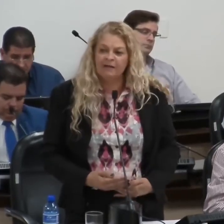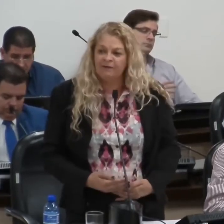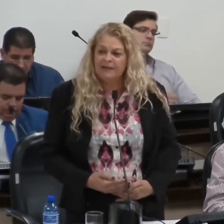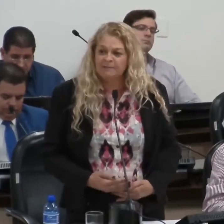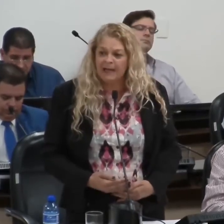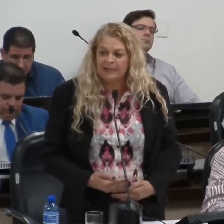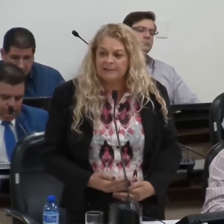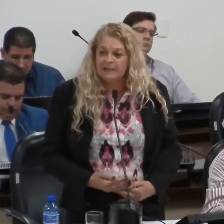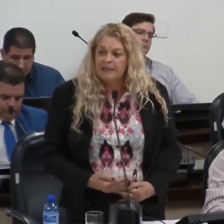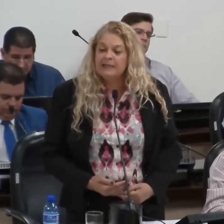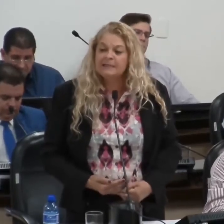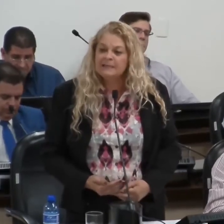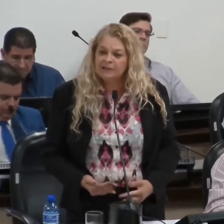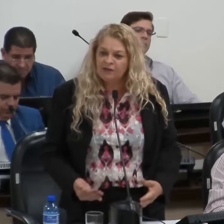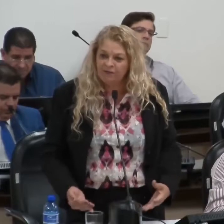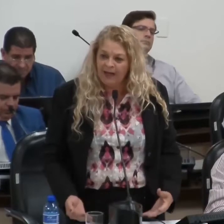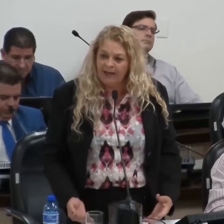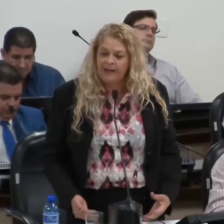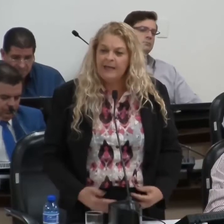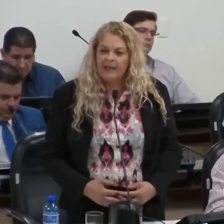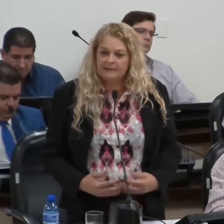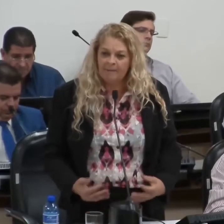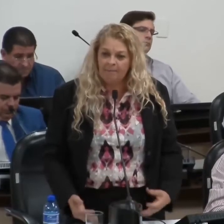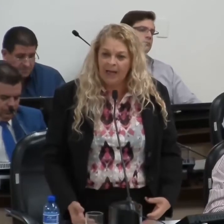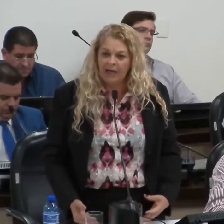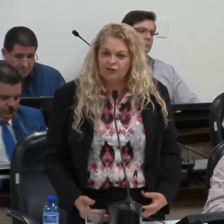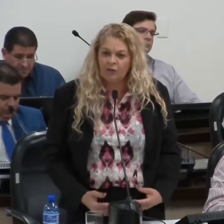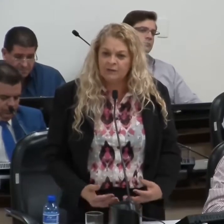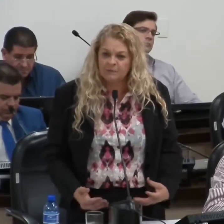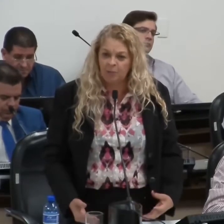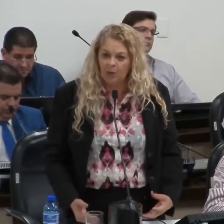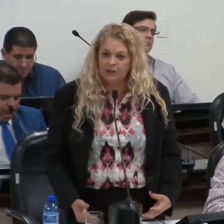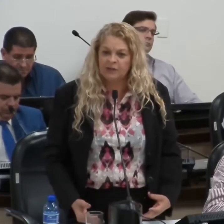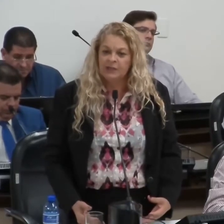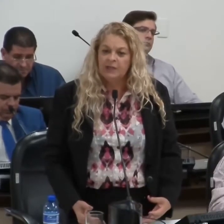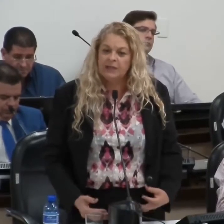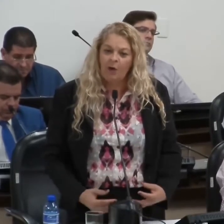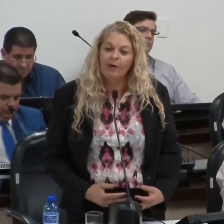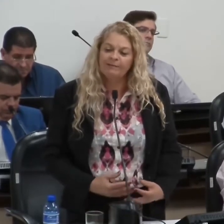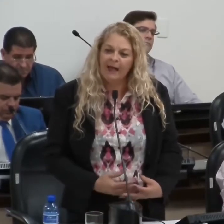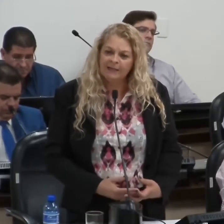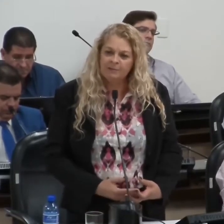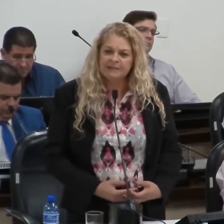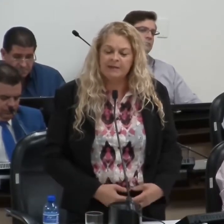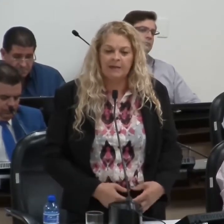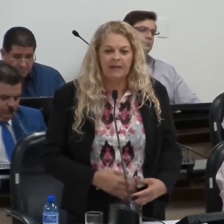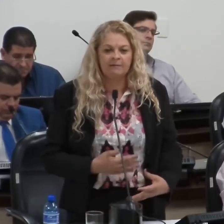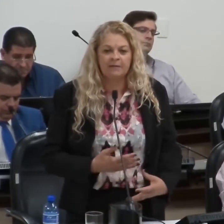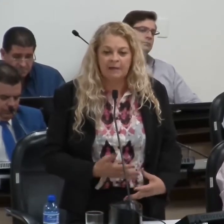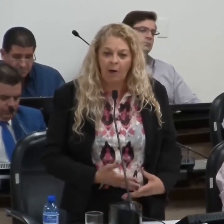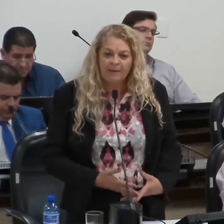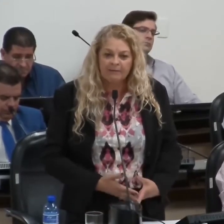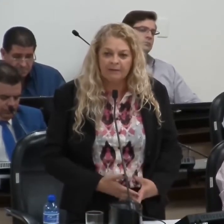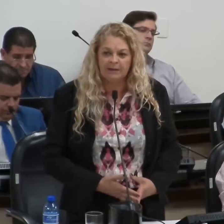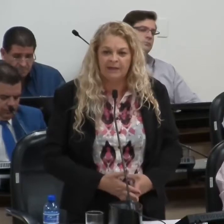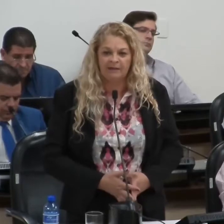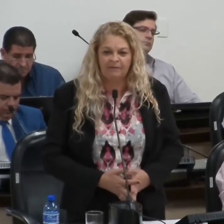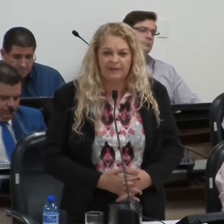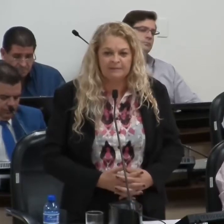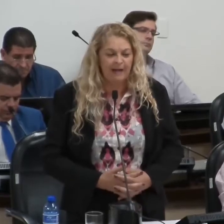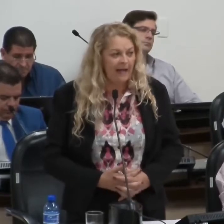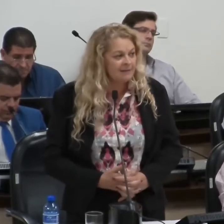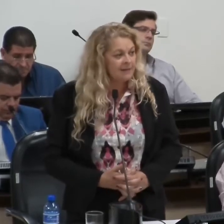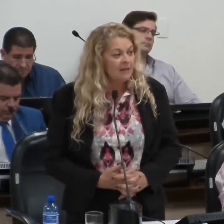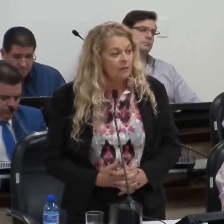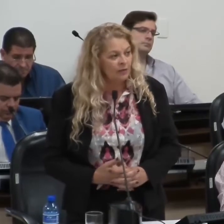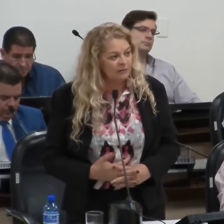aumentam cada vez mais. E incentivar essa prática ao esporte, que é o andar de bicicleta, que está aumentando a cada